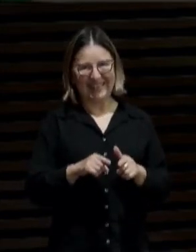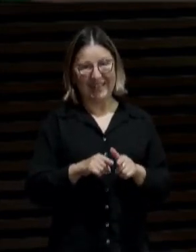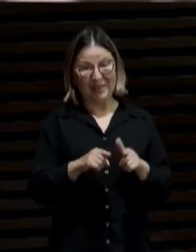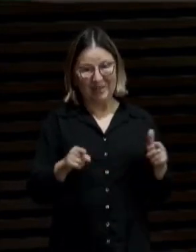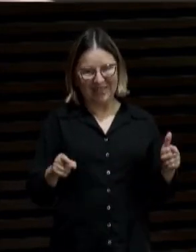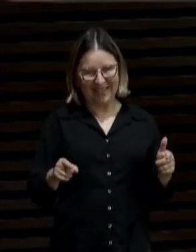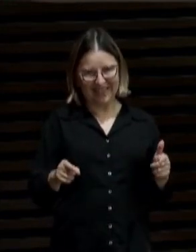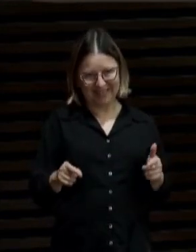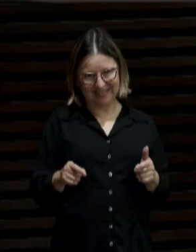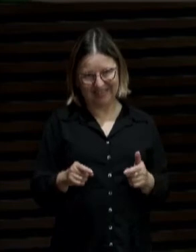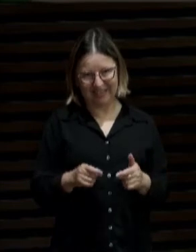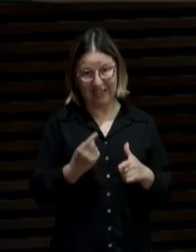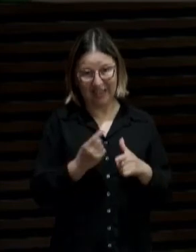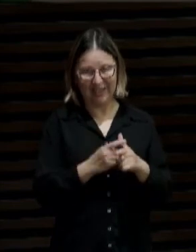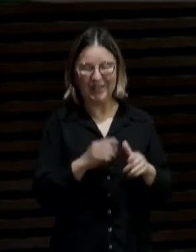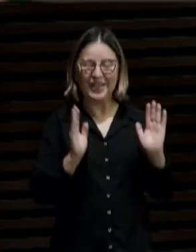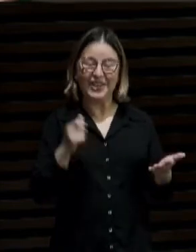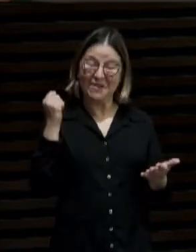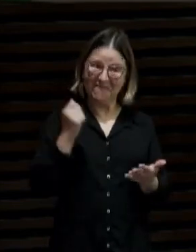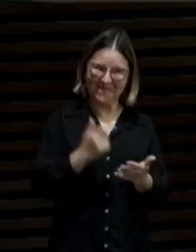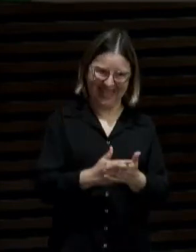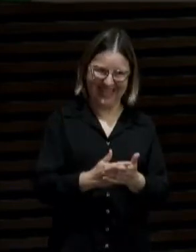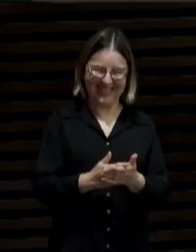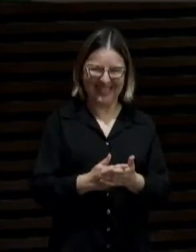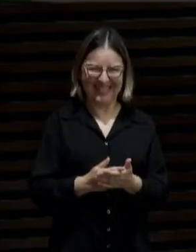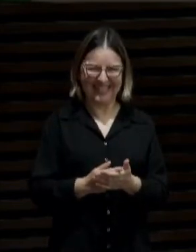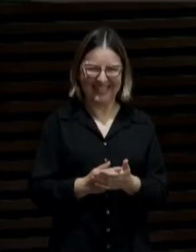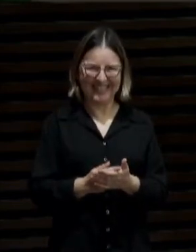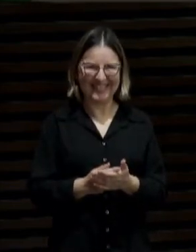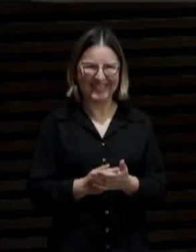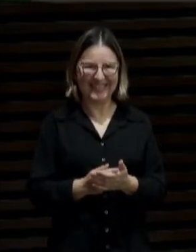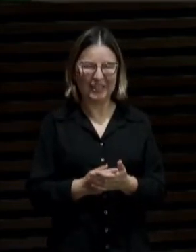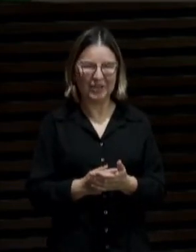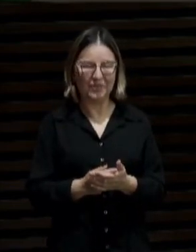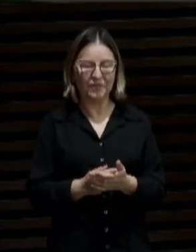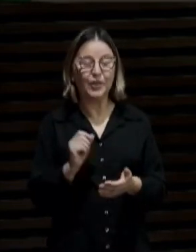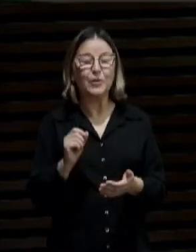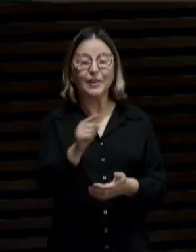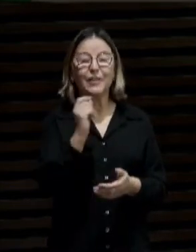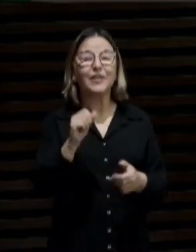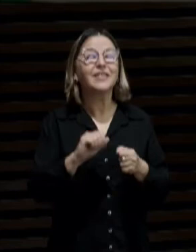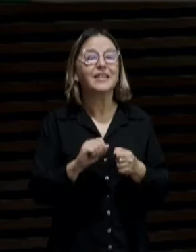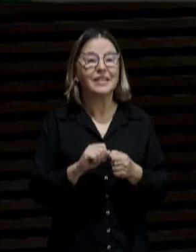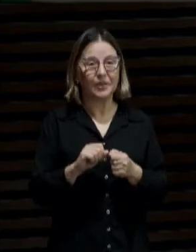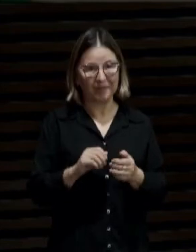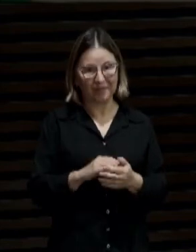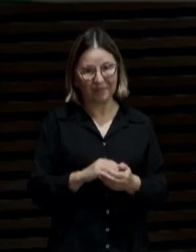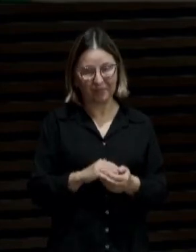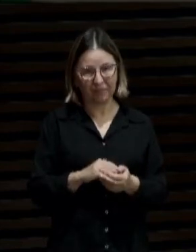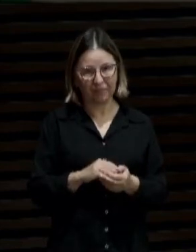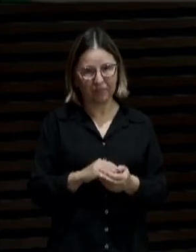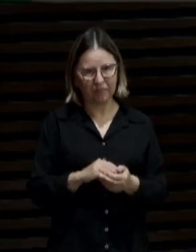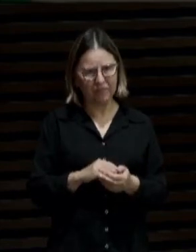fez. E glória a Deus, a dívida está paga pelo que a gente vai fazer. Não é um chamado à libertinagem, porque